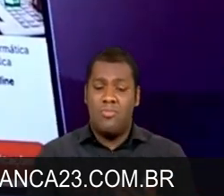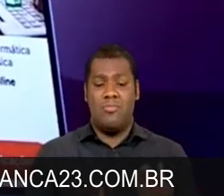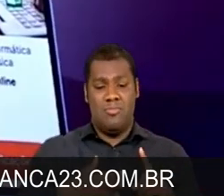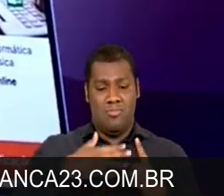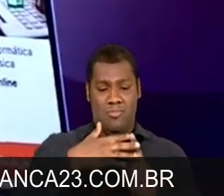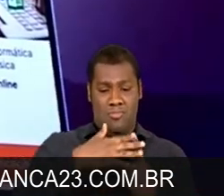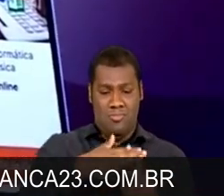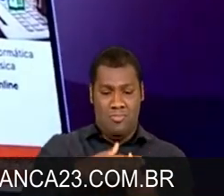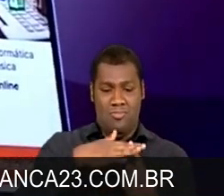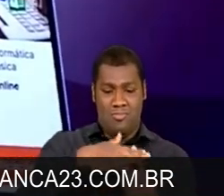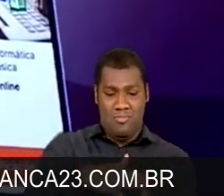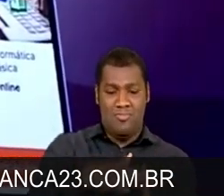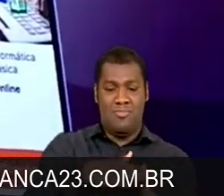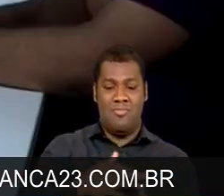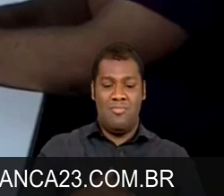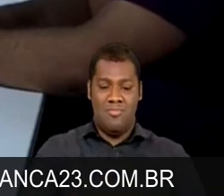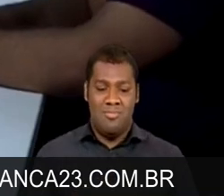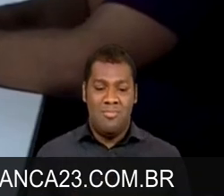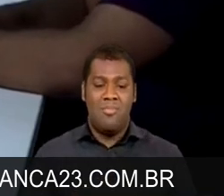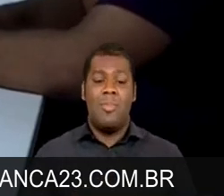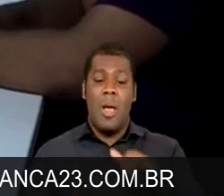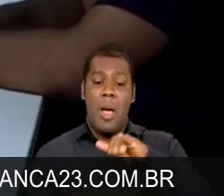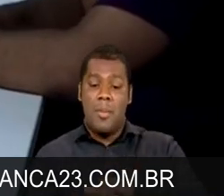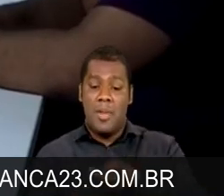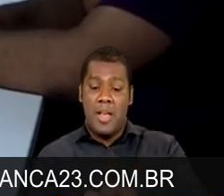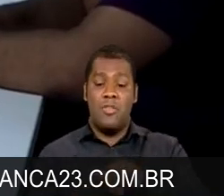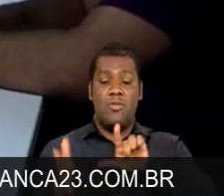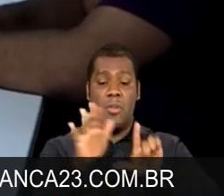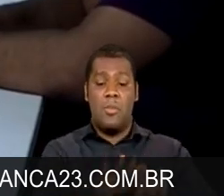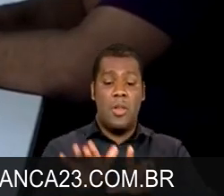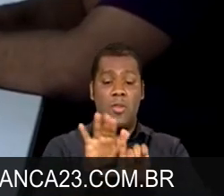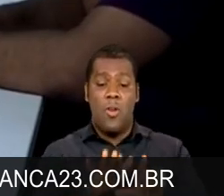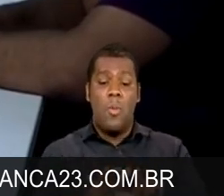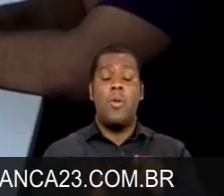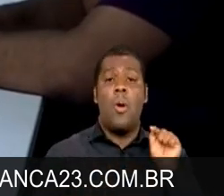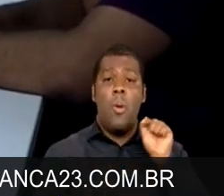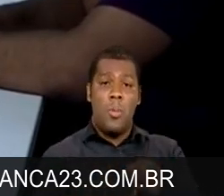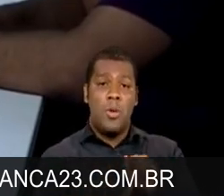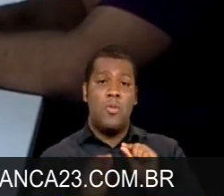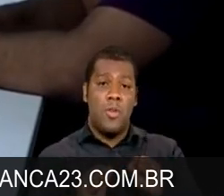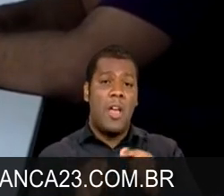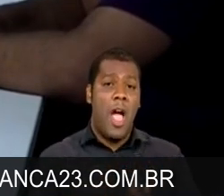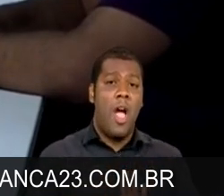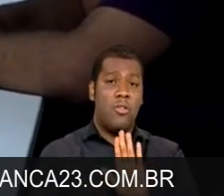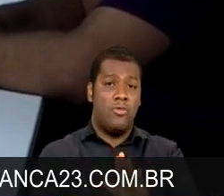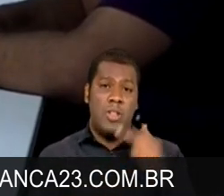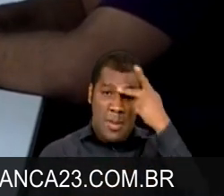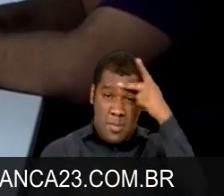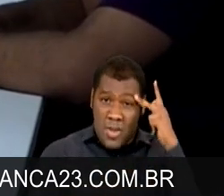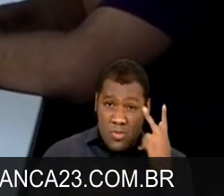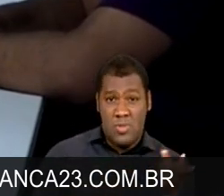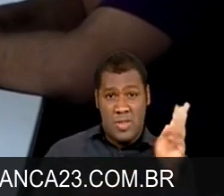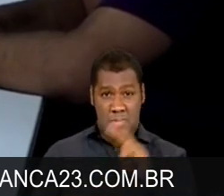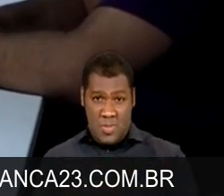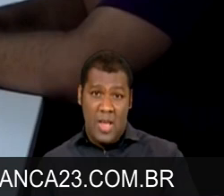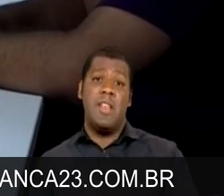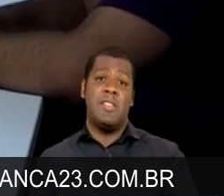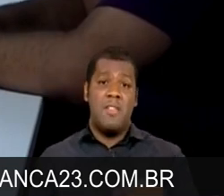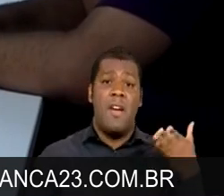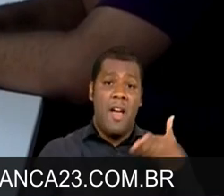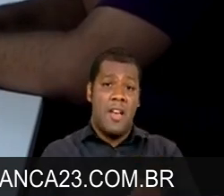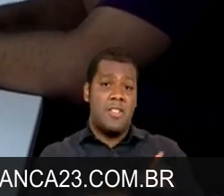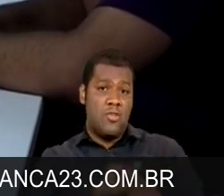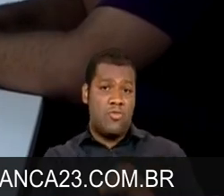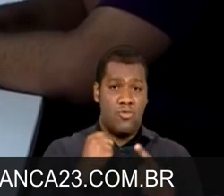sociedade. O Fênix Connect é um aplicativo que ele visa, acima de tudo, ajudar egressos de unidades socioeducativas e de